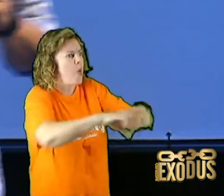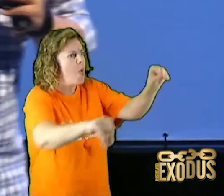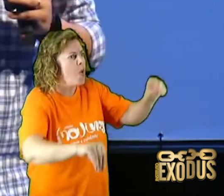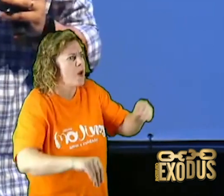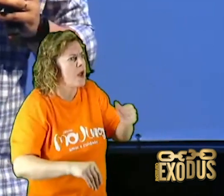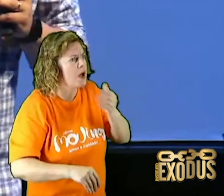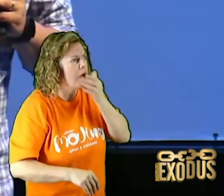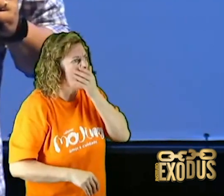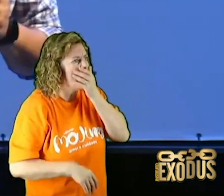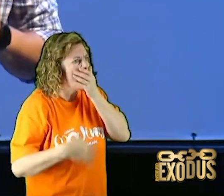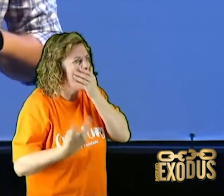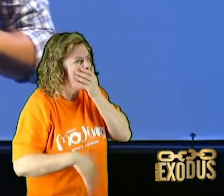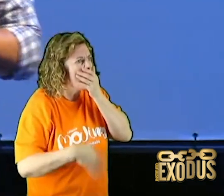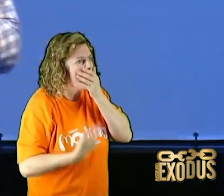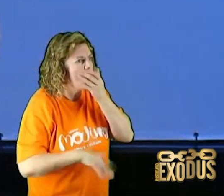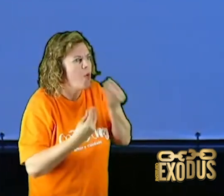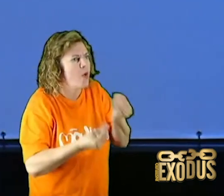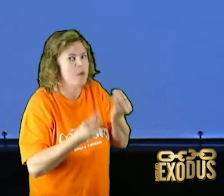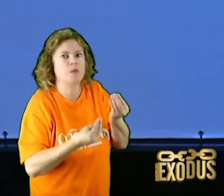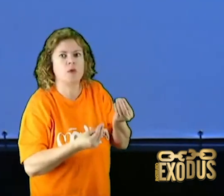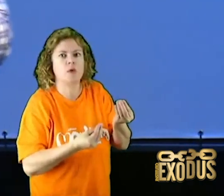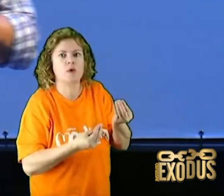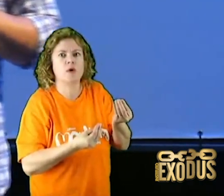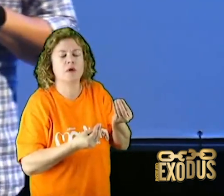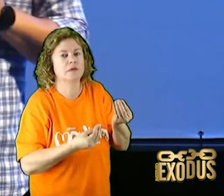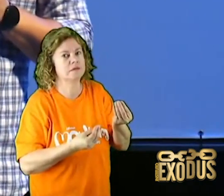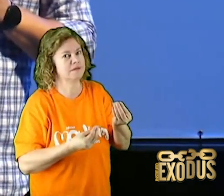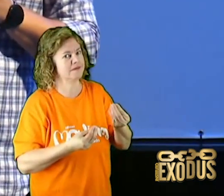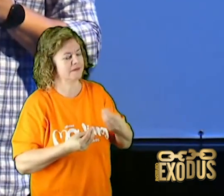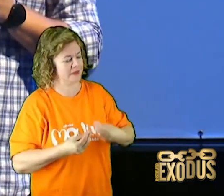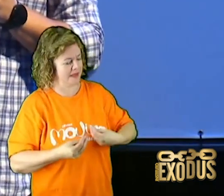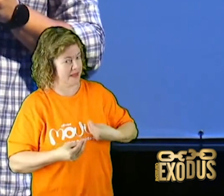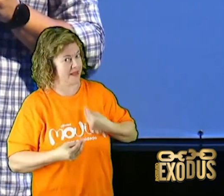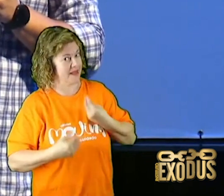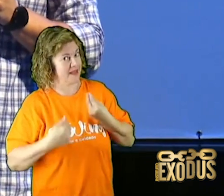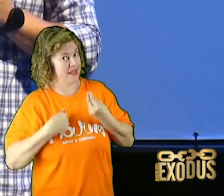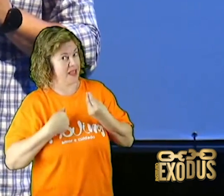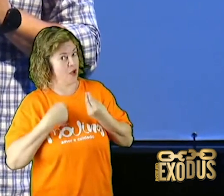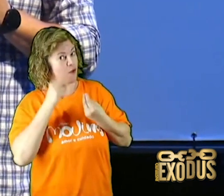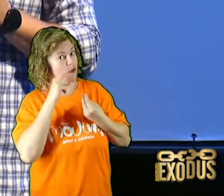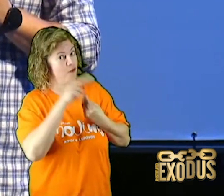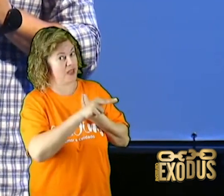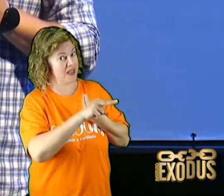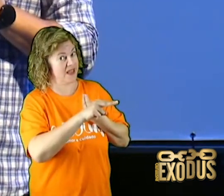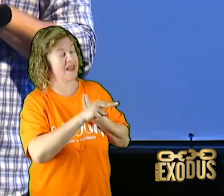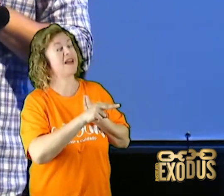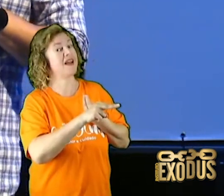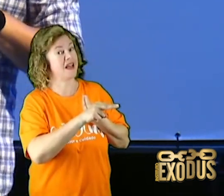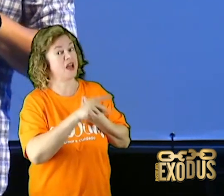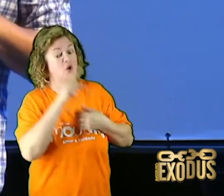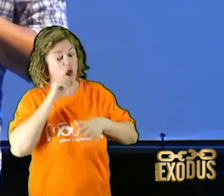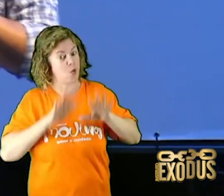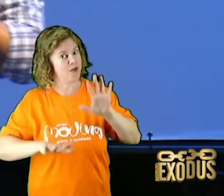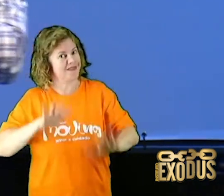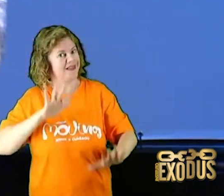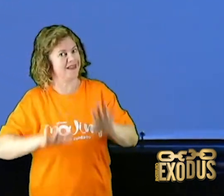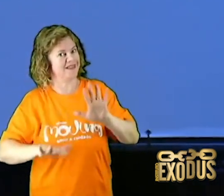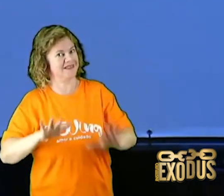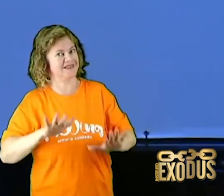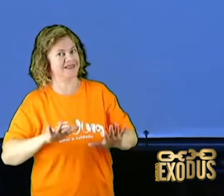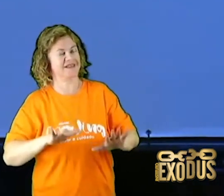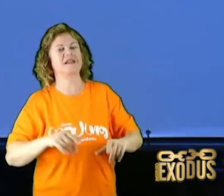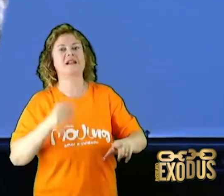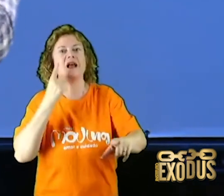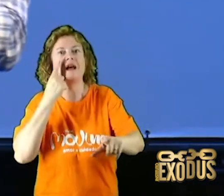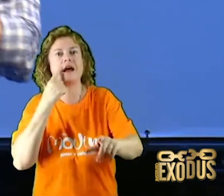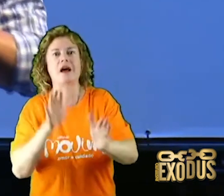chapa. Ai de ti, Corazim. Ai de ti, Betsaida. Porque em Tiro e Sidom,